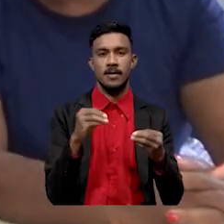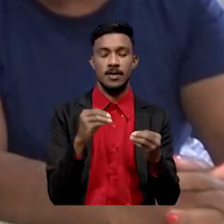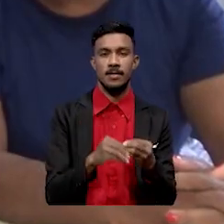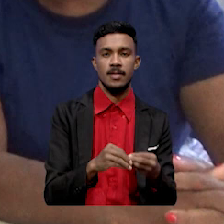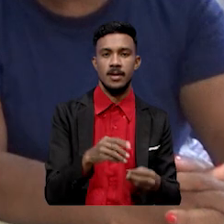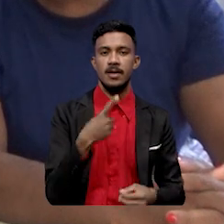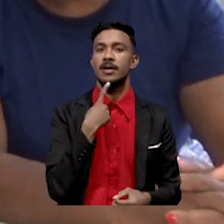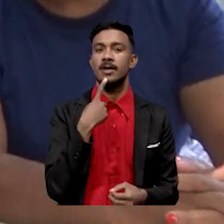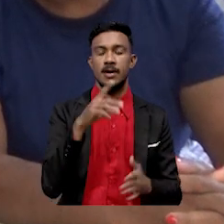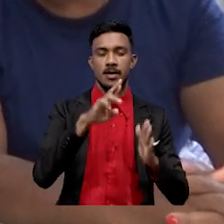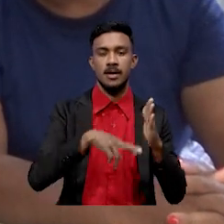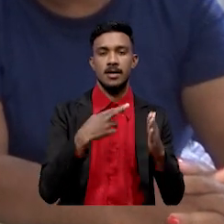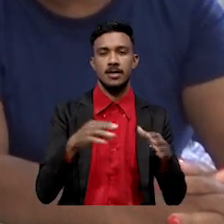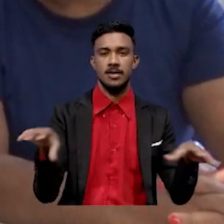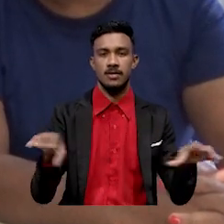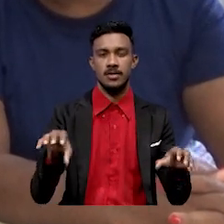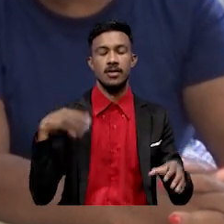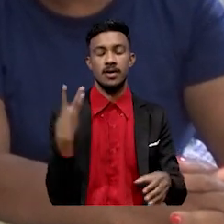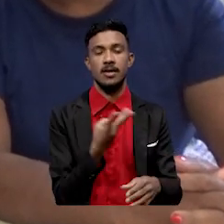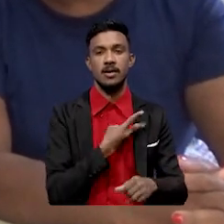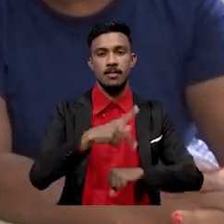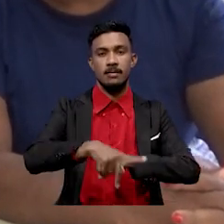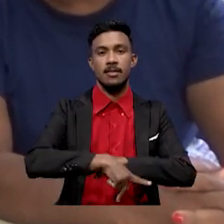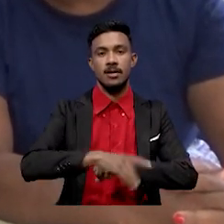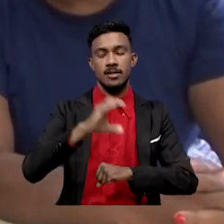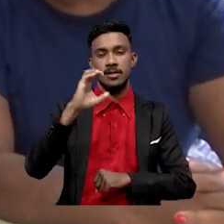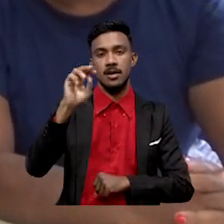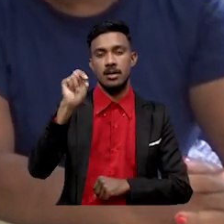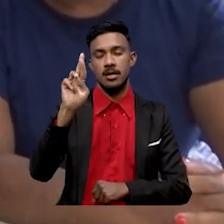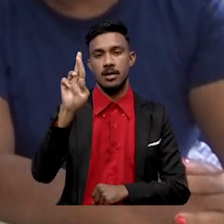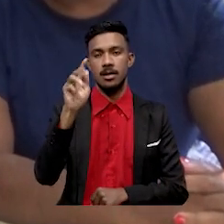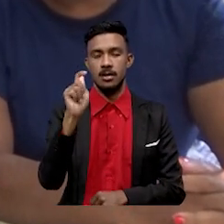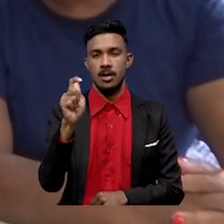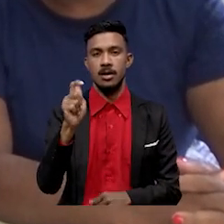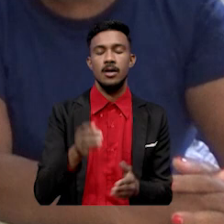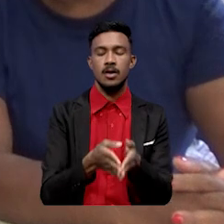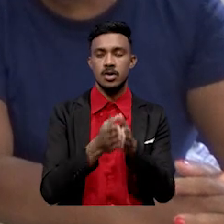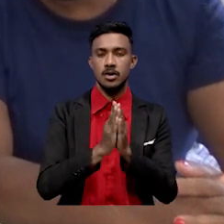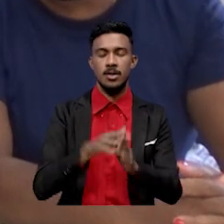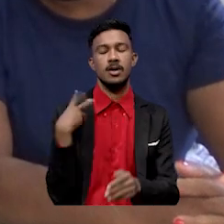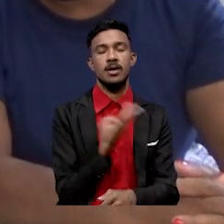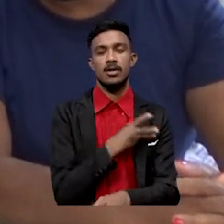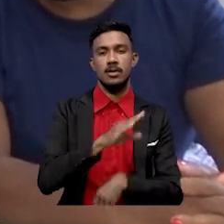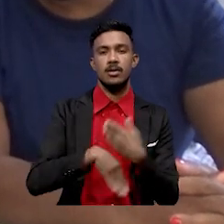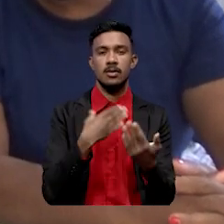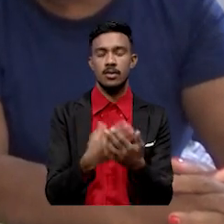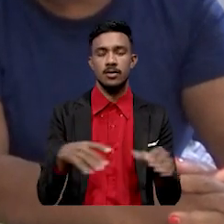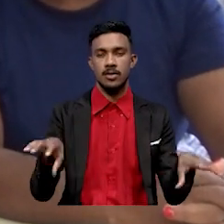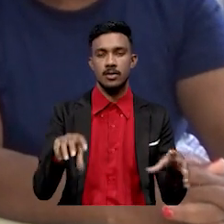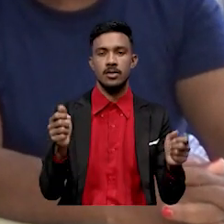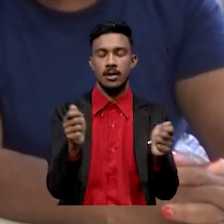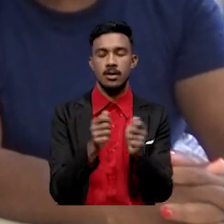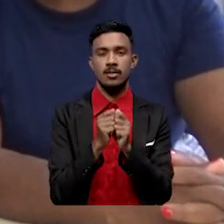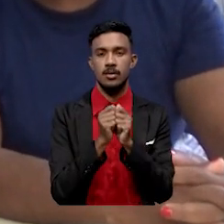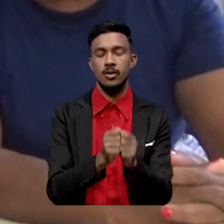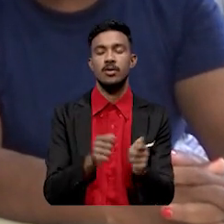serviço, Rússi, e tenha partido CNRT, Rússi vai itahoto a serviço a muito, não coordena